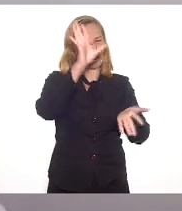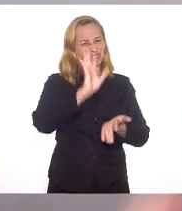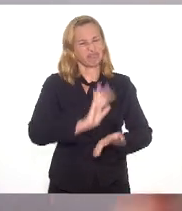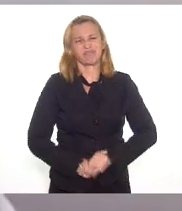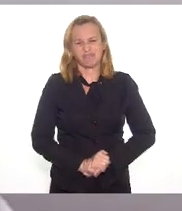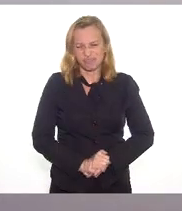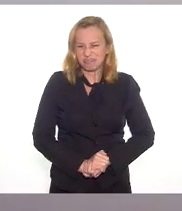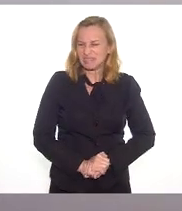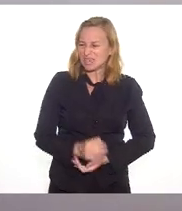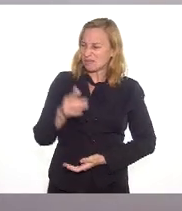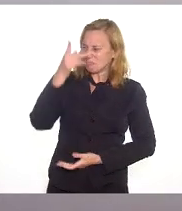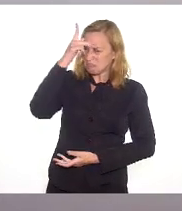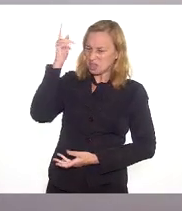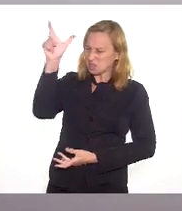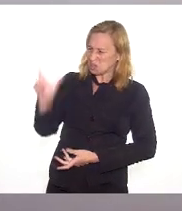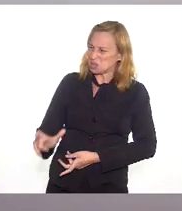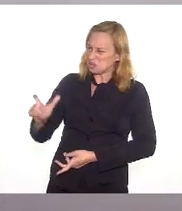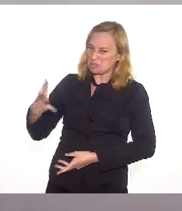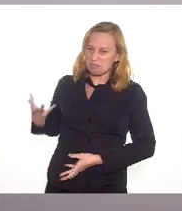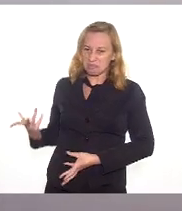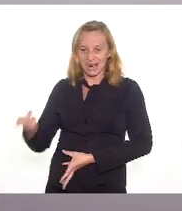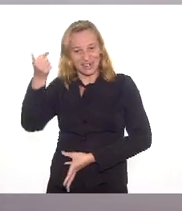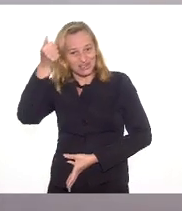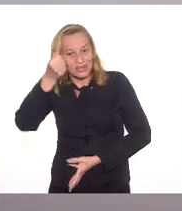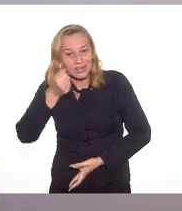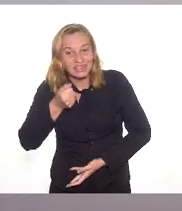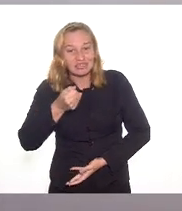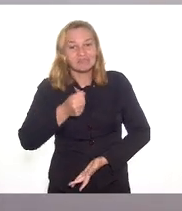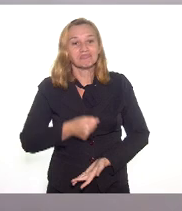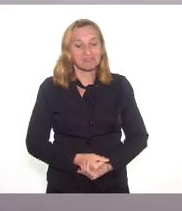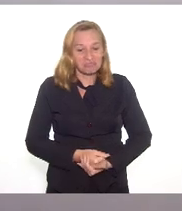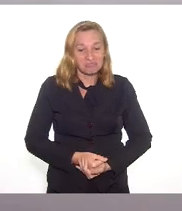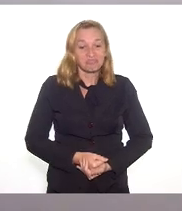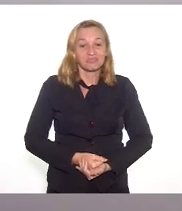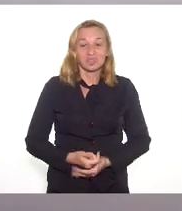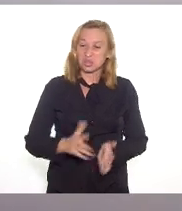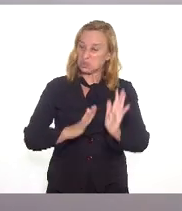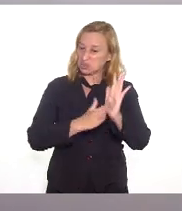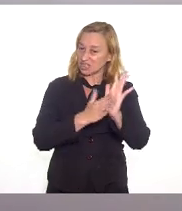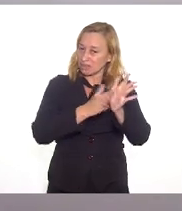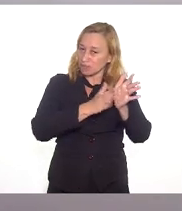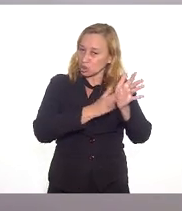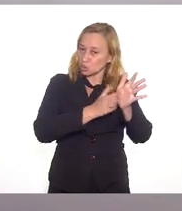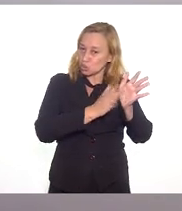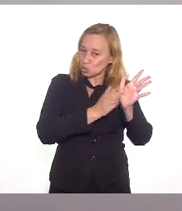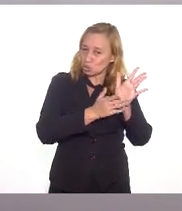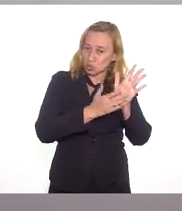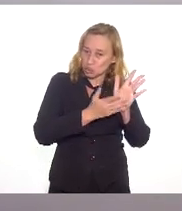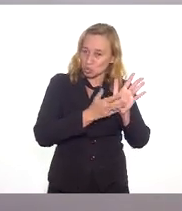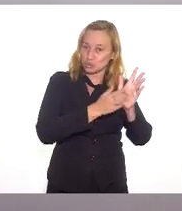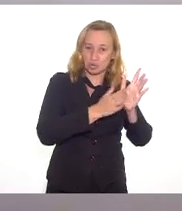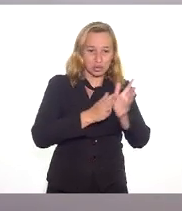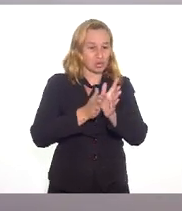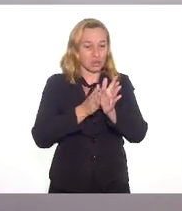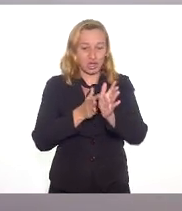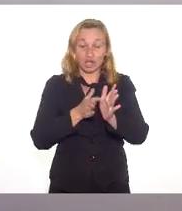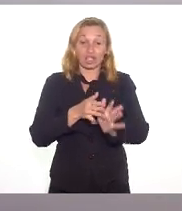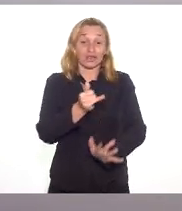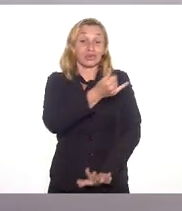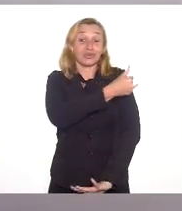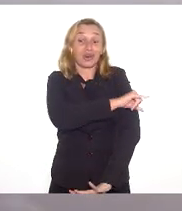dessa figura maravilhosa que o samba, para a alegria e felicidade do